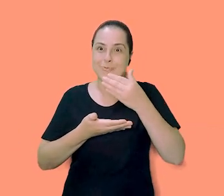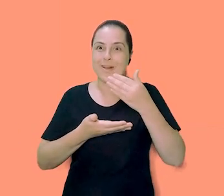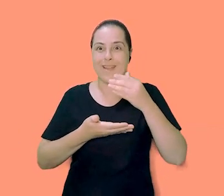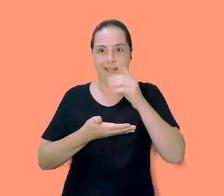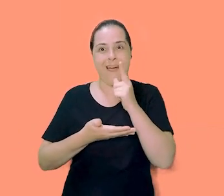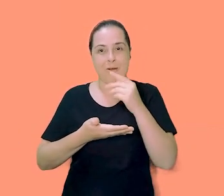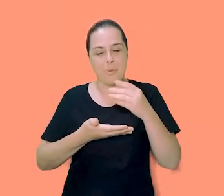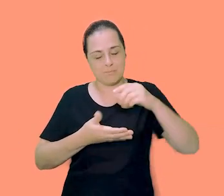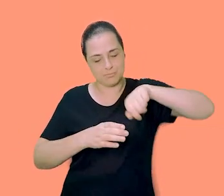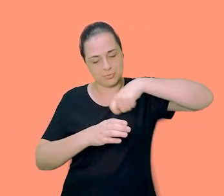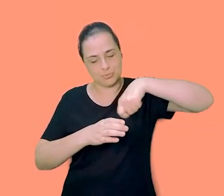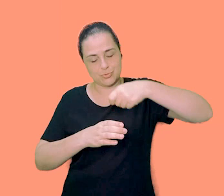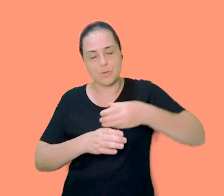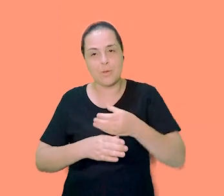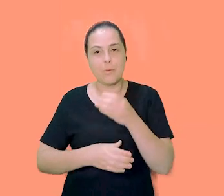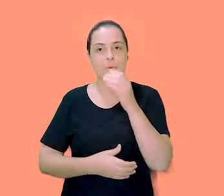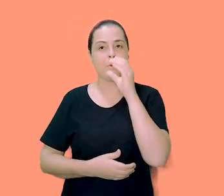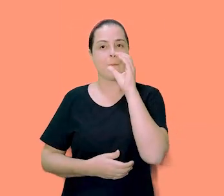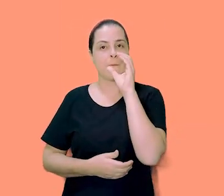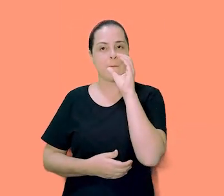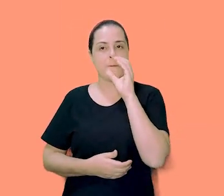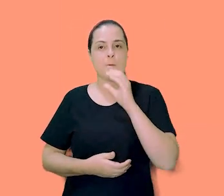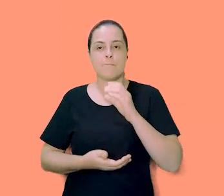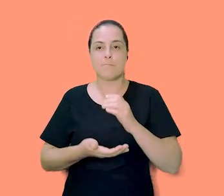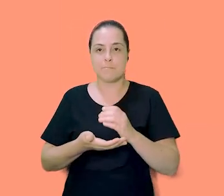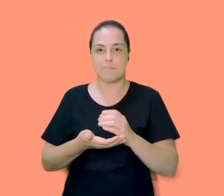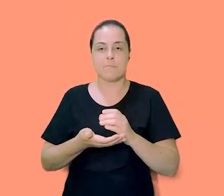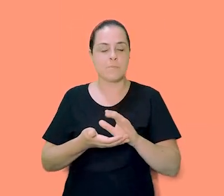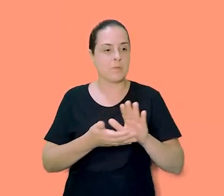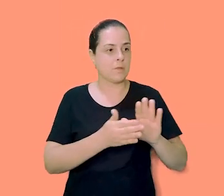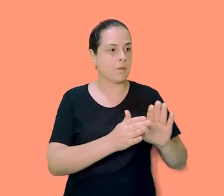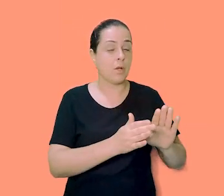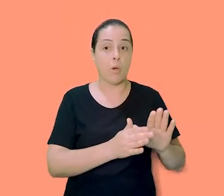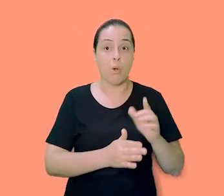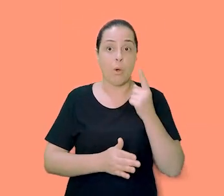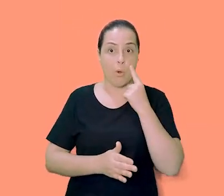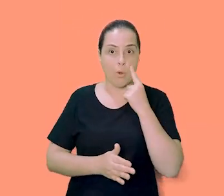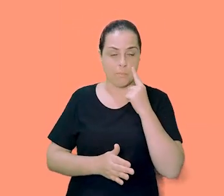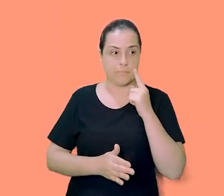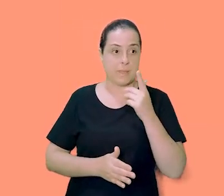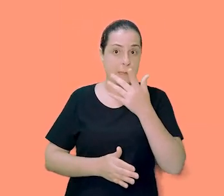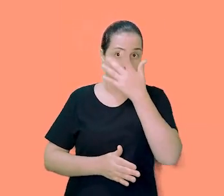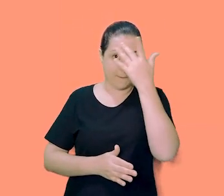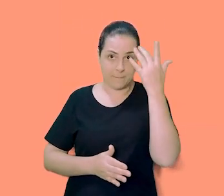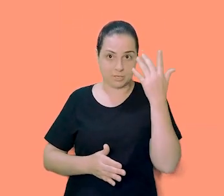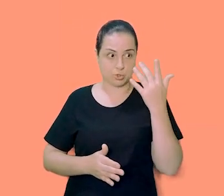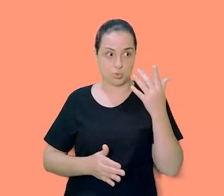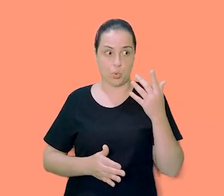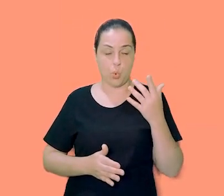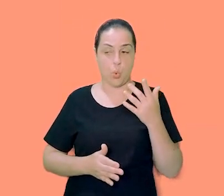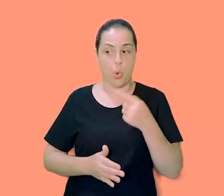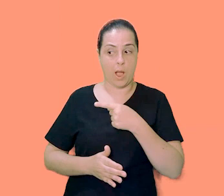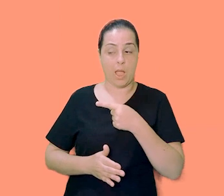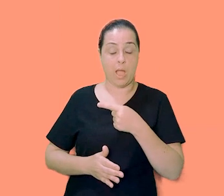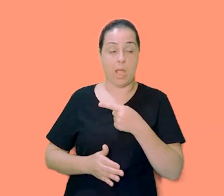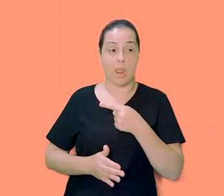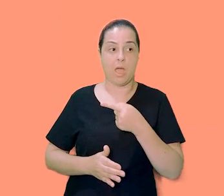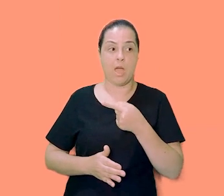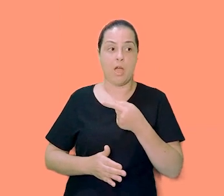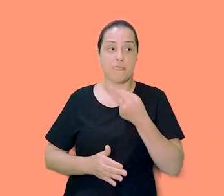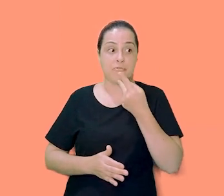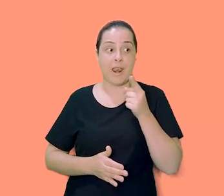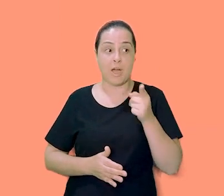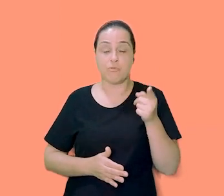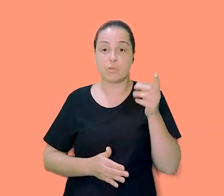para mim assim, olha, se a pessoa não quiser que você ouça, ela vai sair de perto de você. Se ela está falando do seu